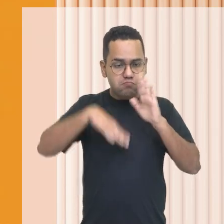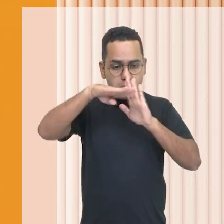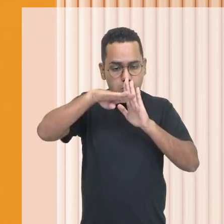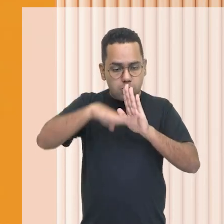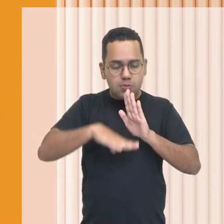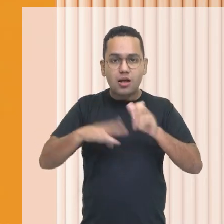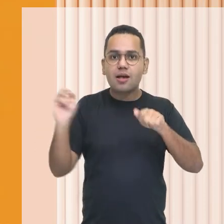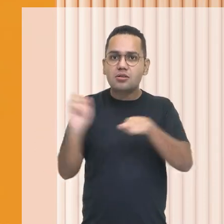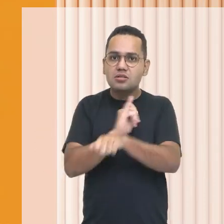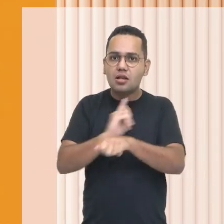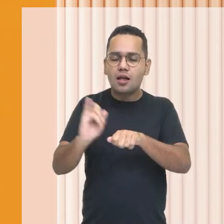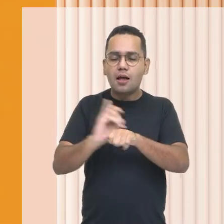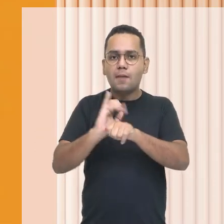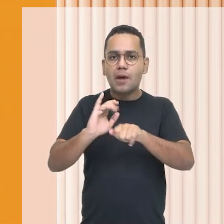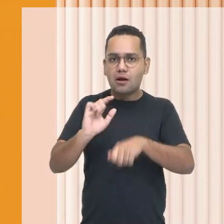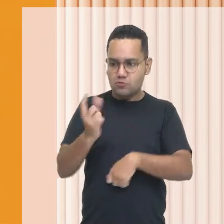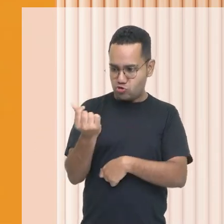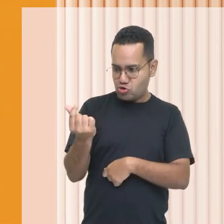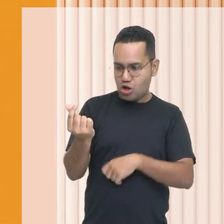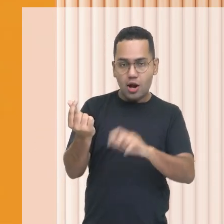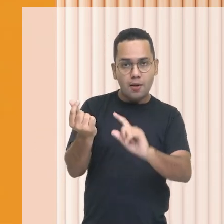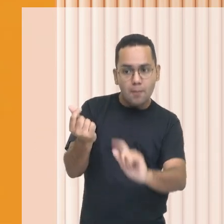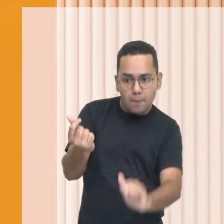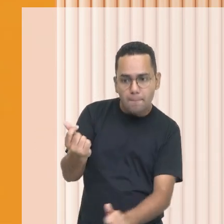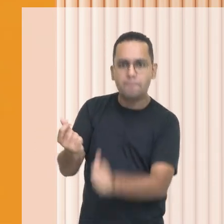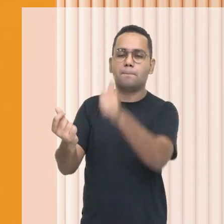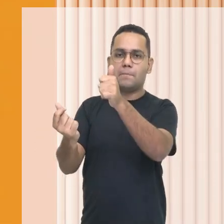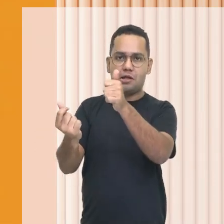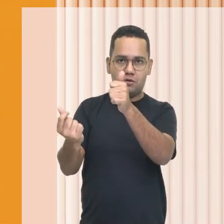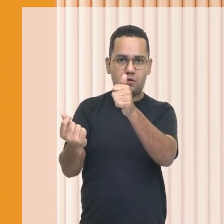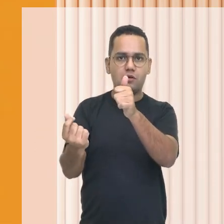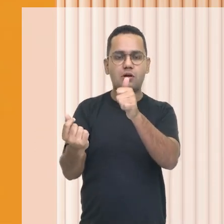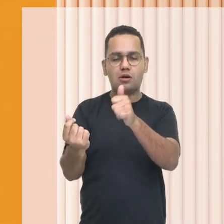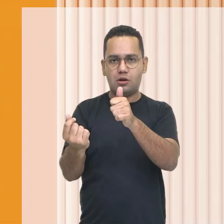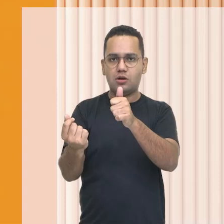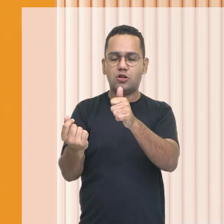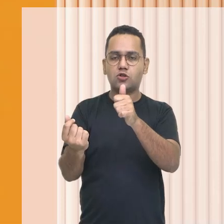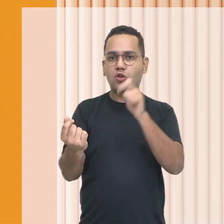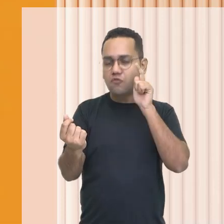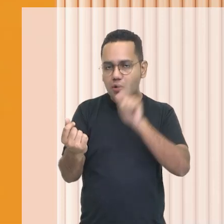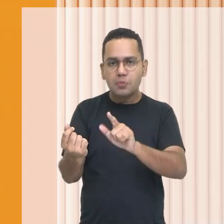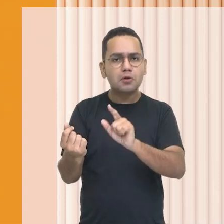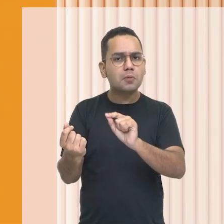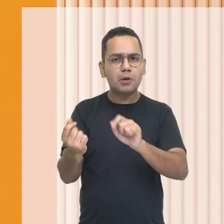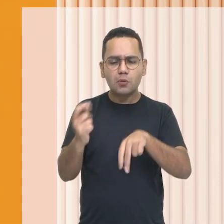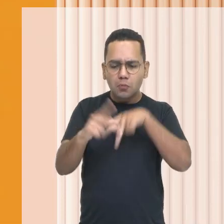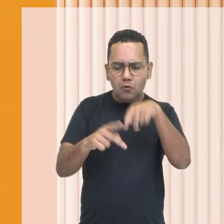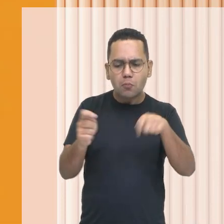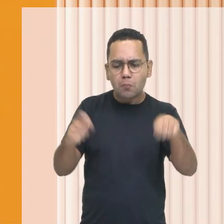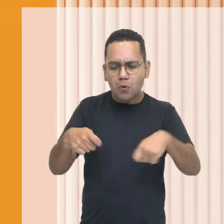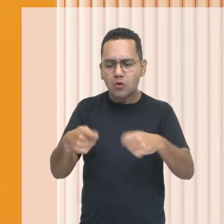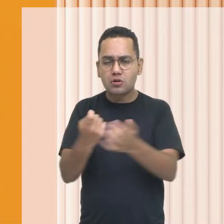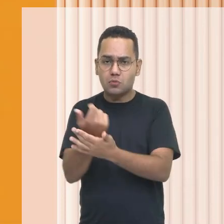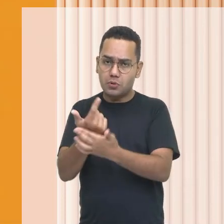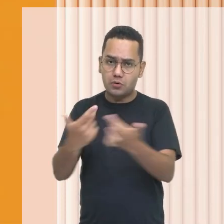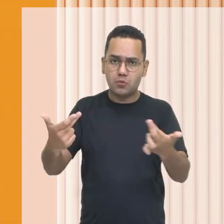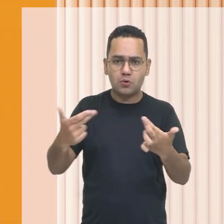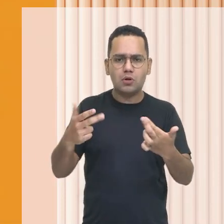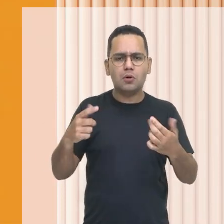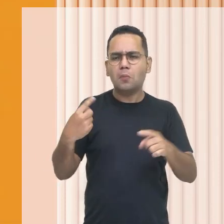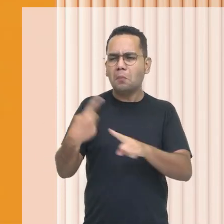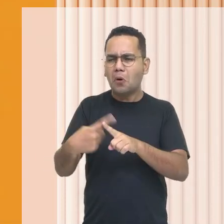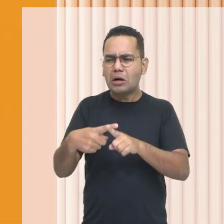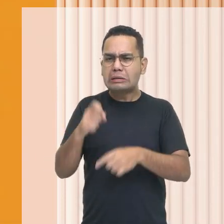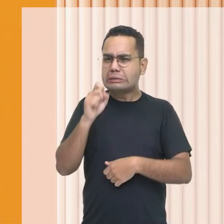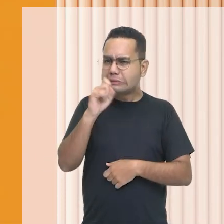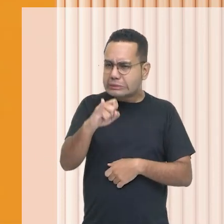brasileira e reajustar a inflação, pois a sociedade brasileira vai estar passando por maus